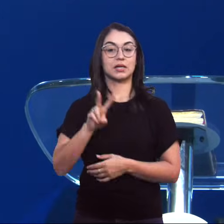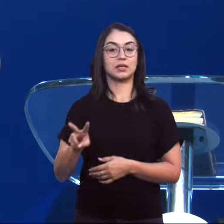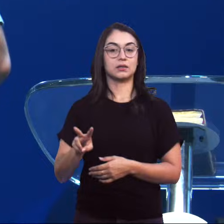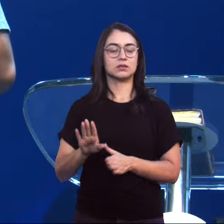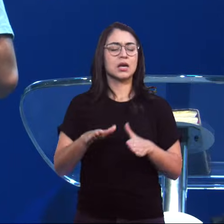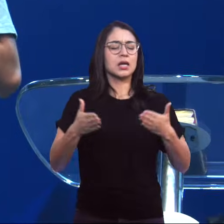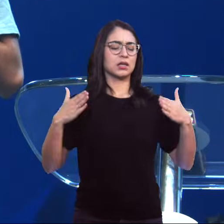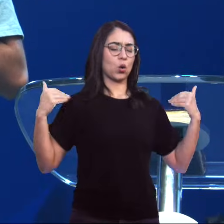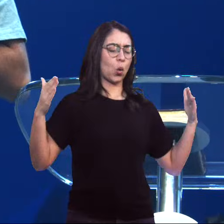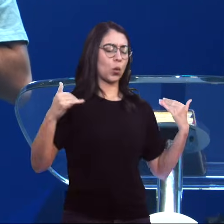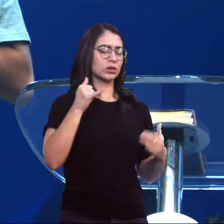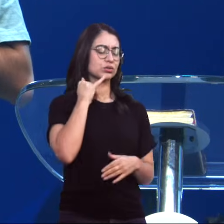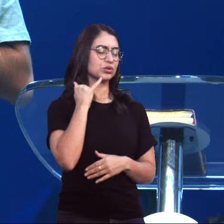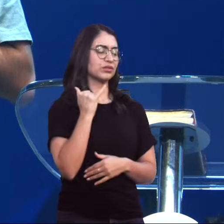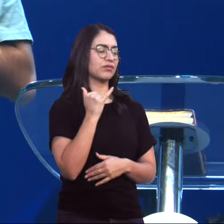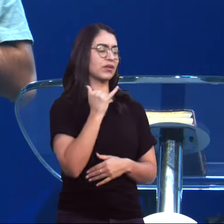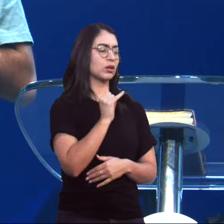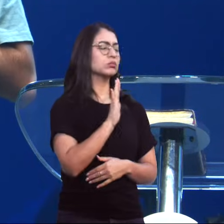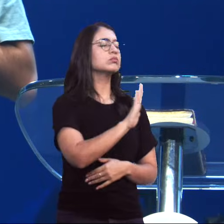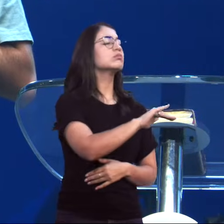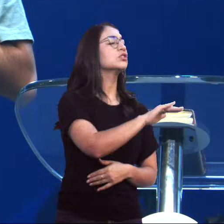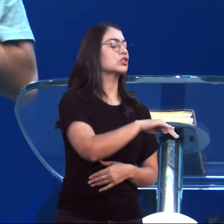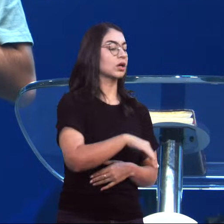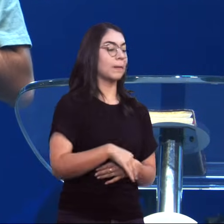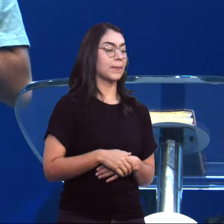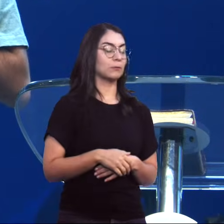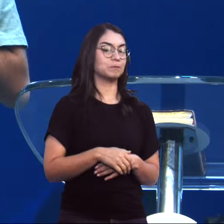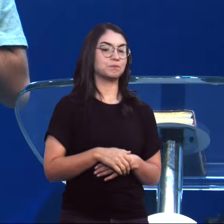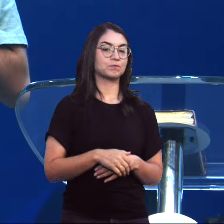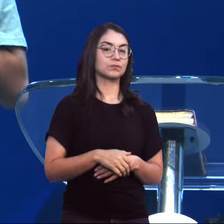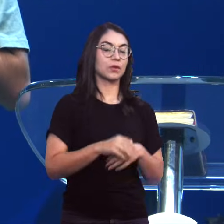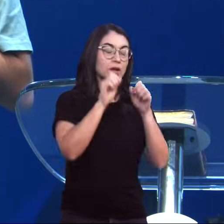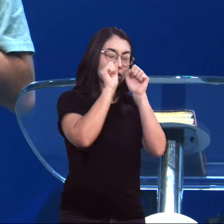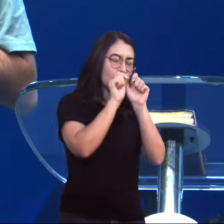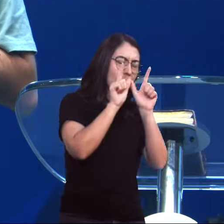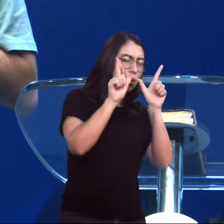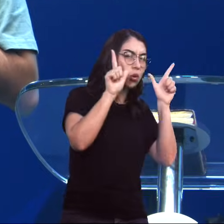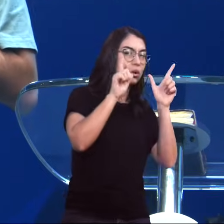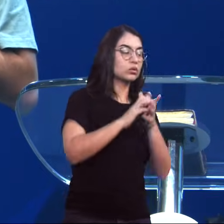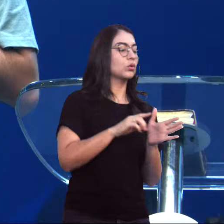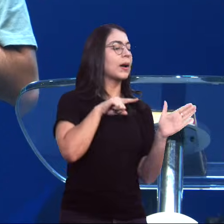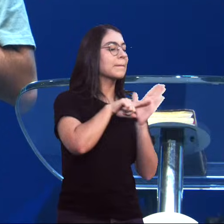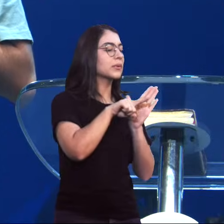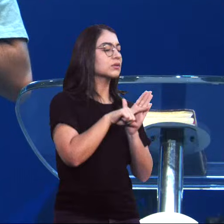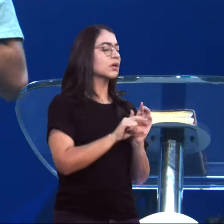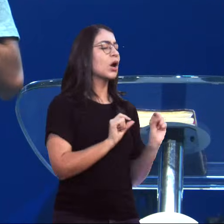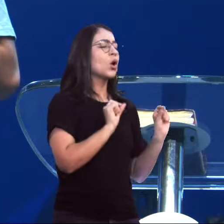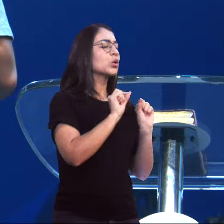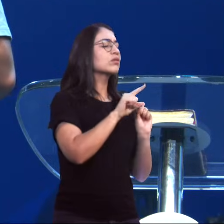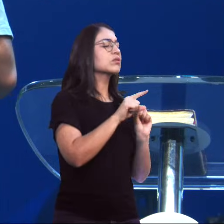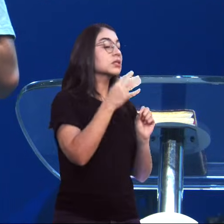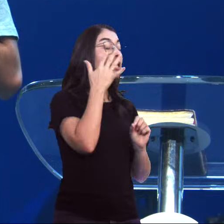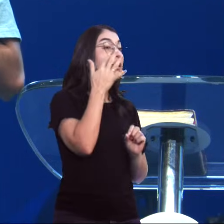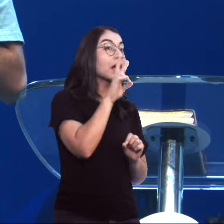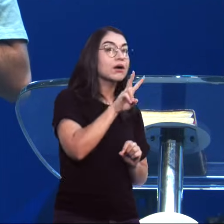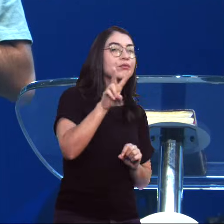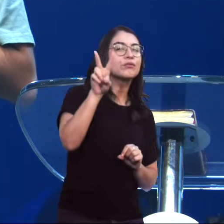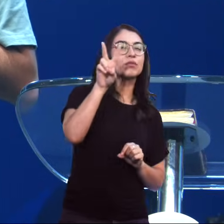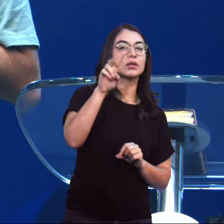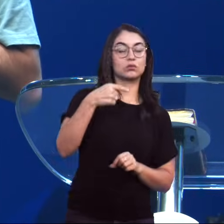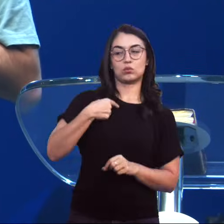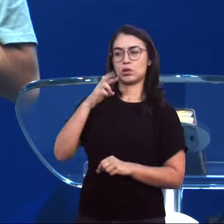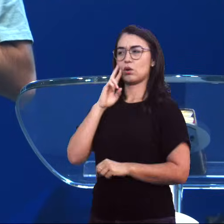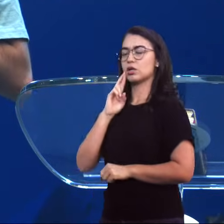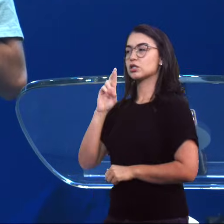comigo tornou a despertar-me como se desperta alguém do sono e me perguntou, o que você está vendo?